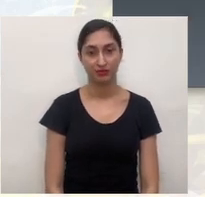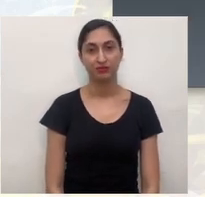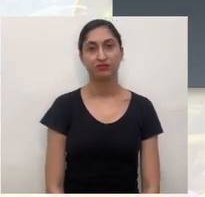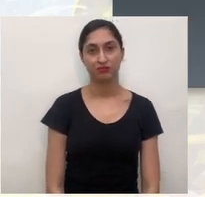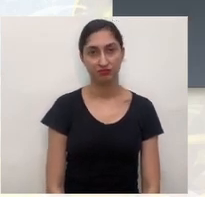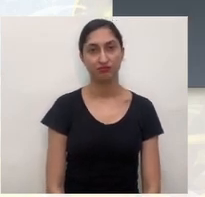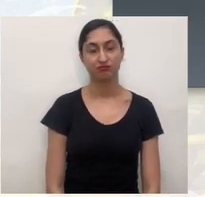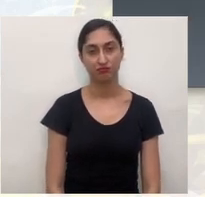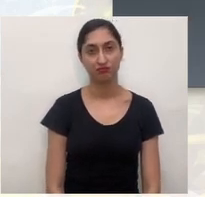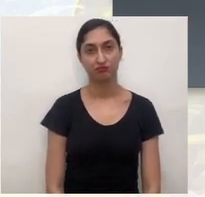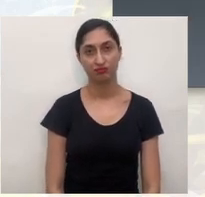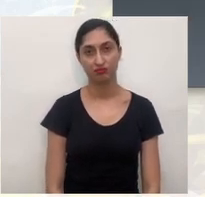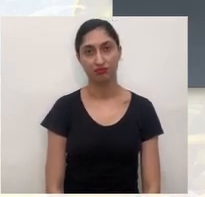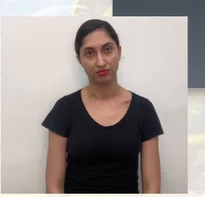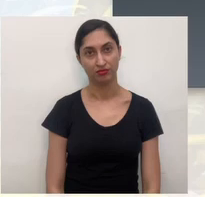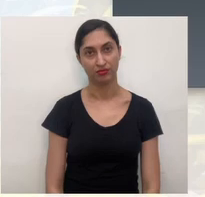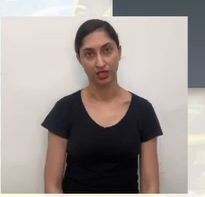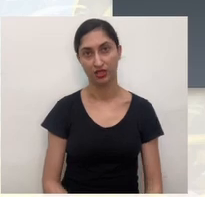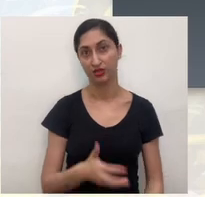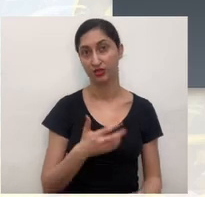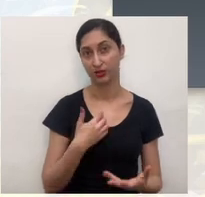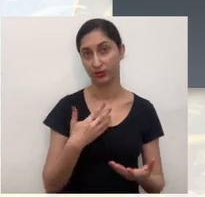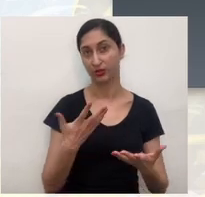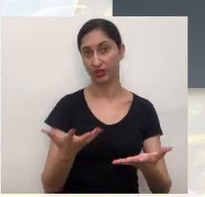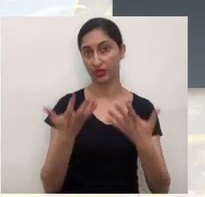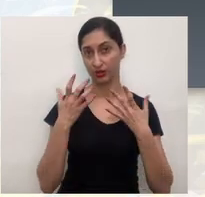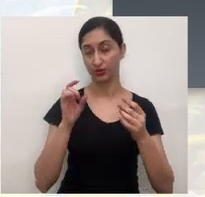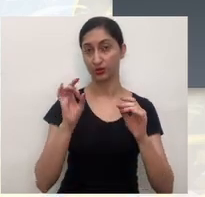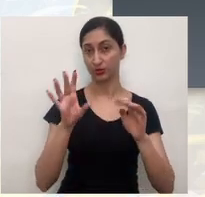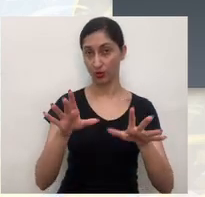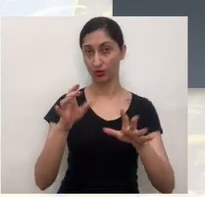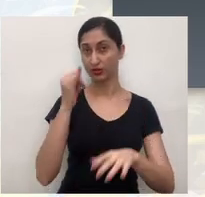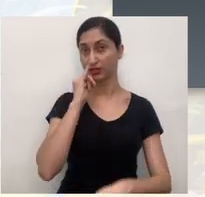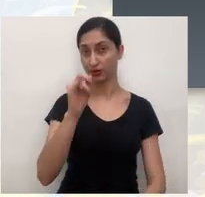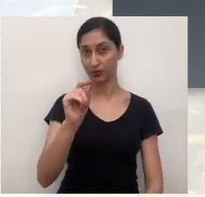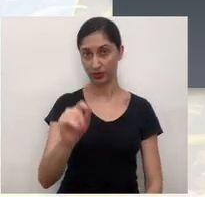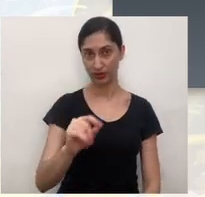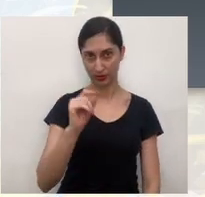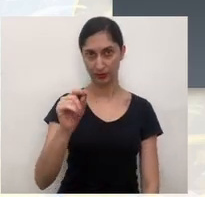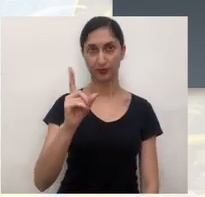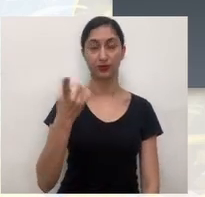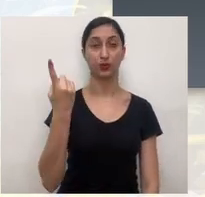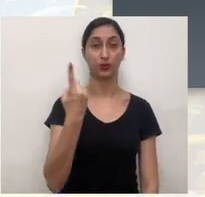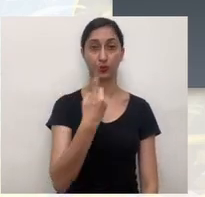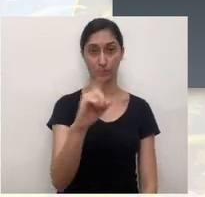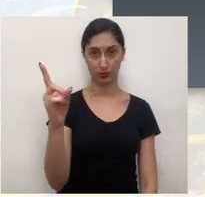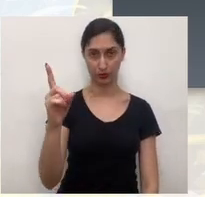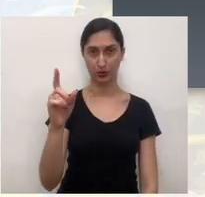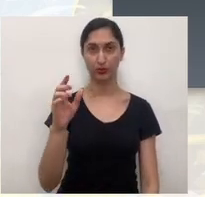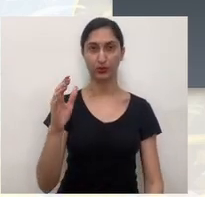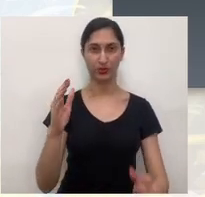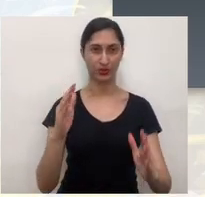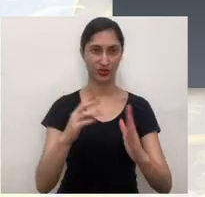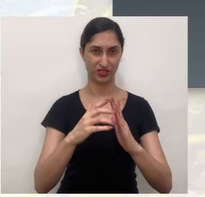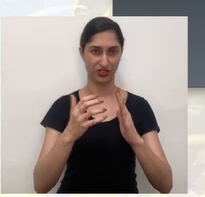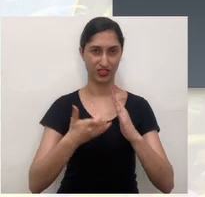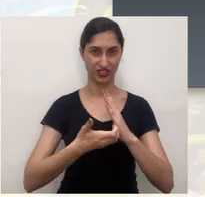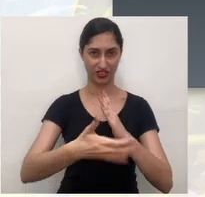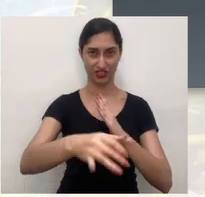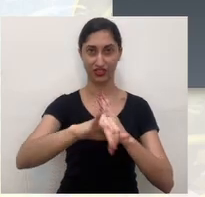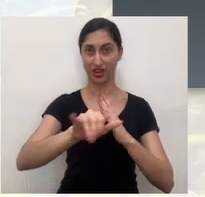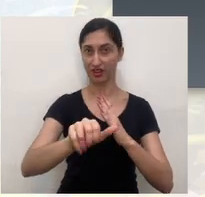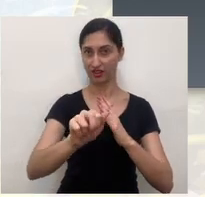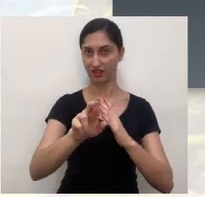realmente, eu queria finalizar só mencionando que nesse último jardim aconteceu